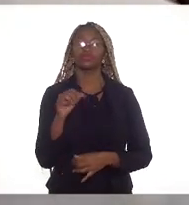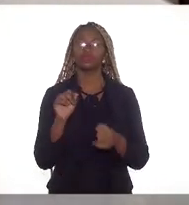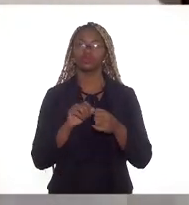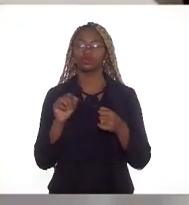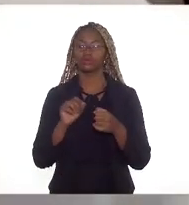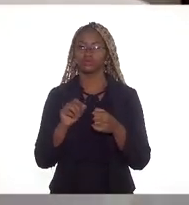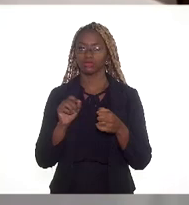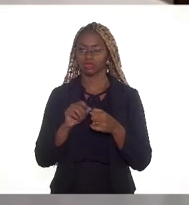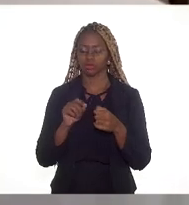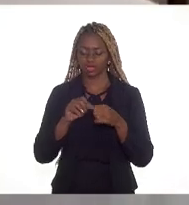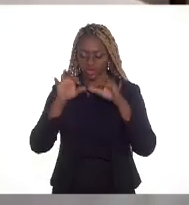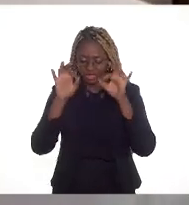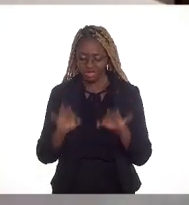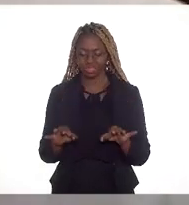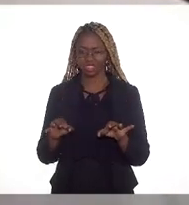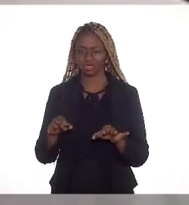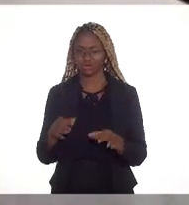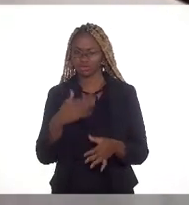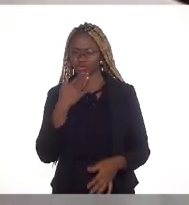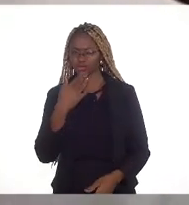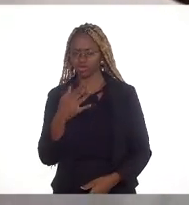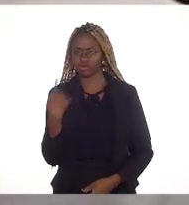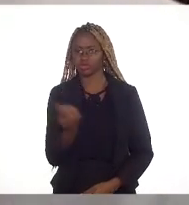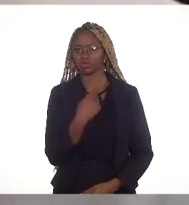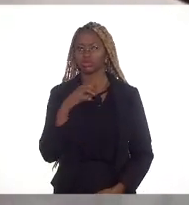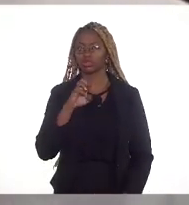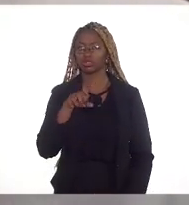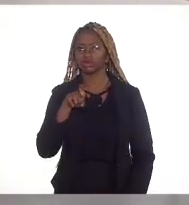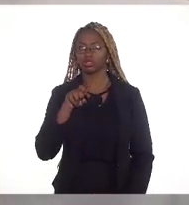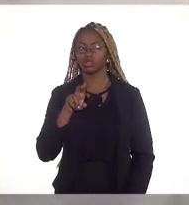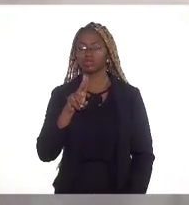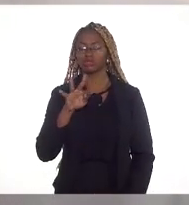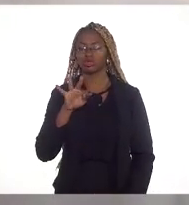nós fizemos questão aqui no Executivo de deixar